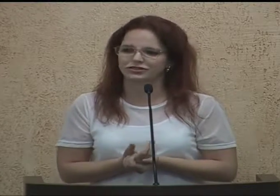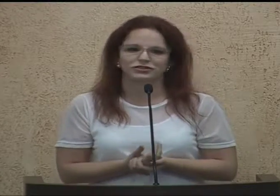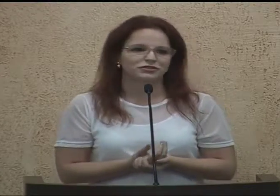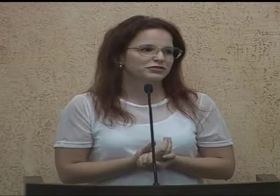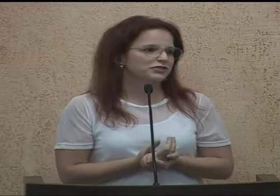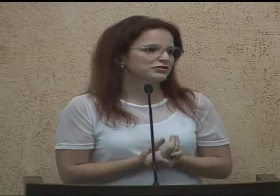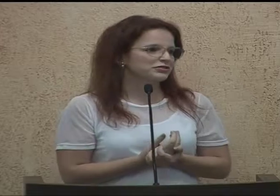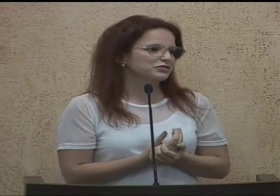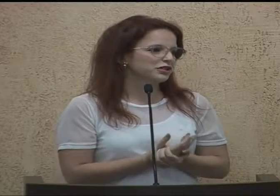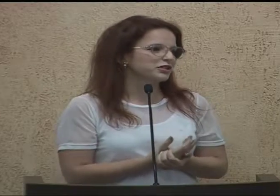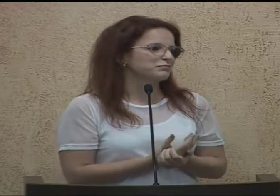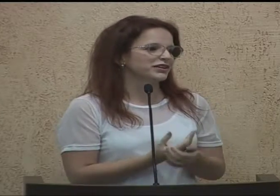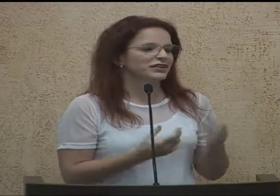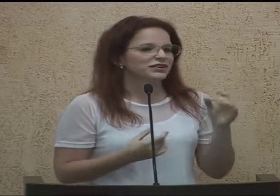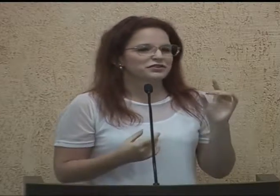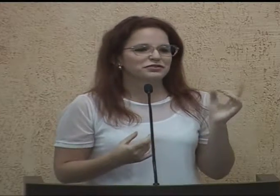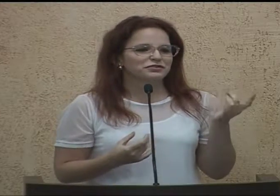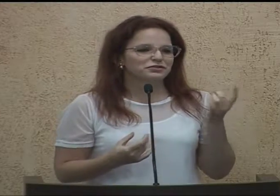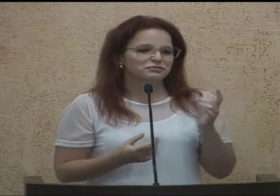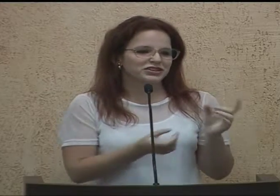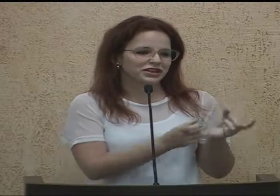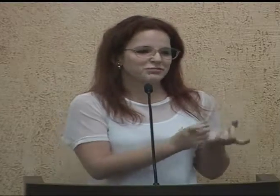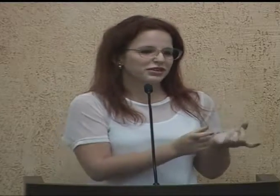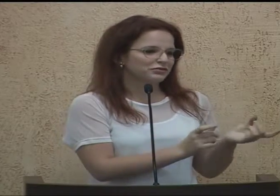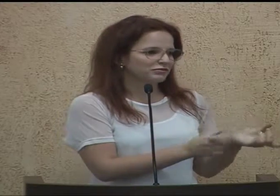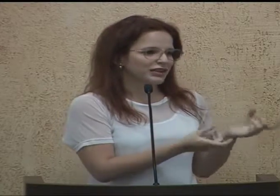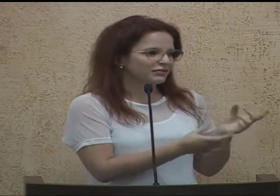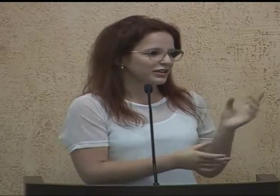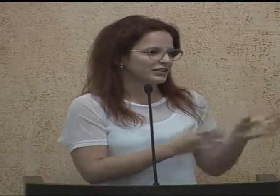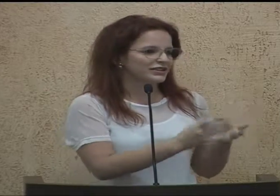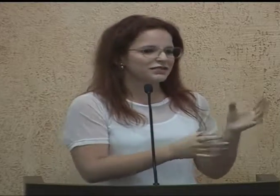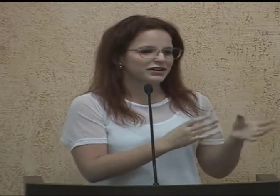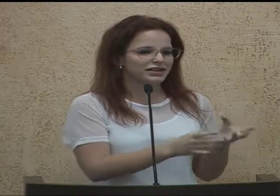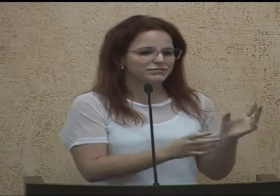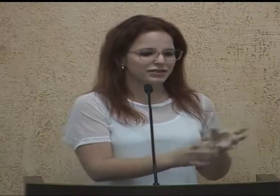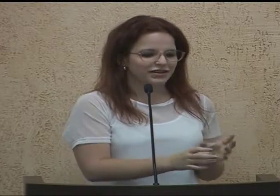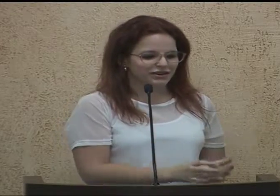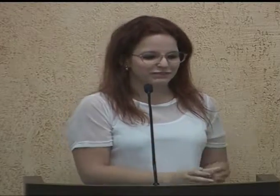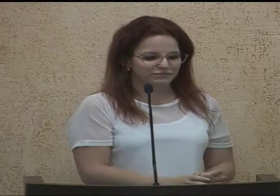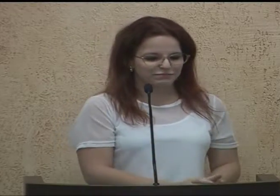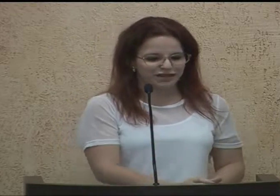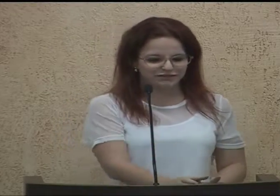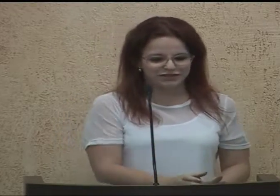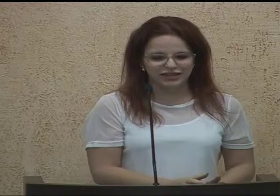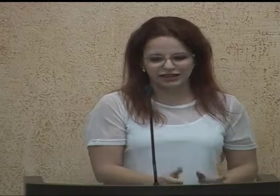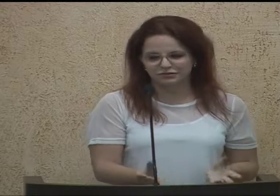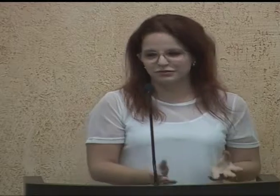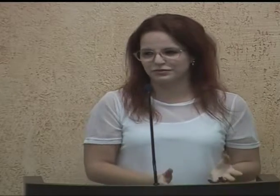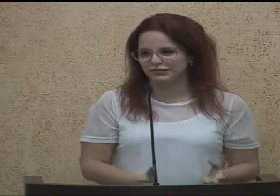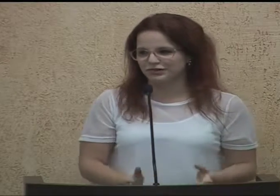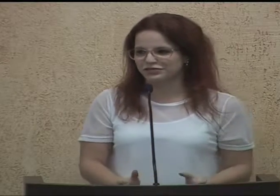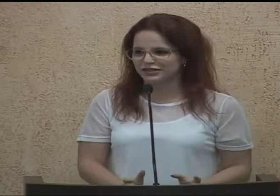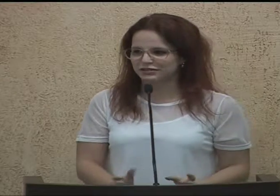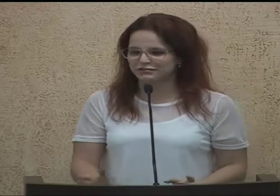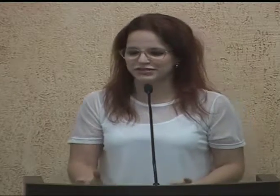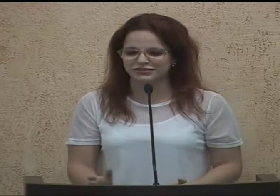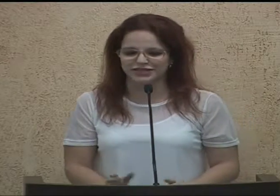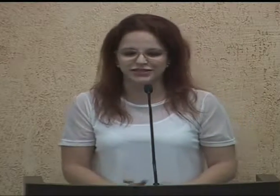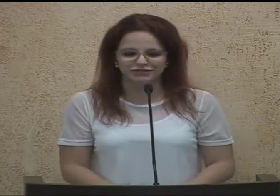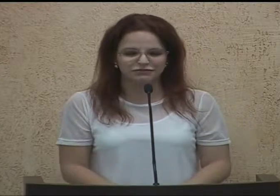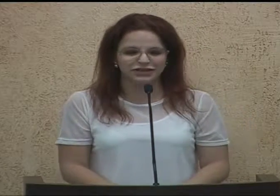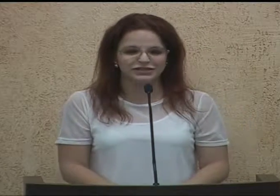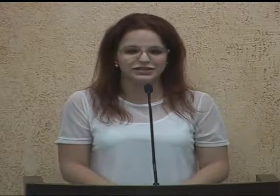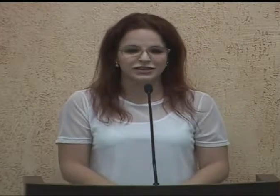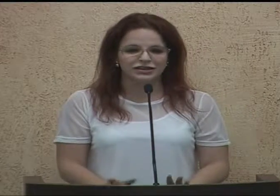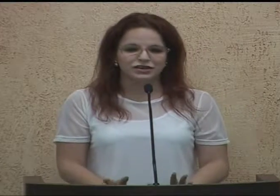idoso. O idoso toma o medicamento da cognição ali para evitar os sintomas e os